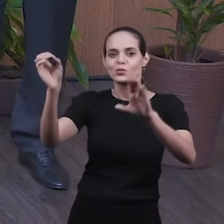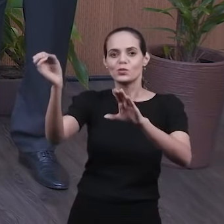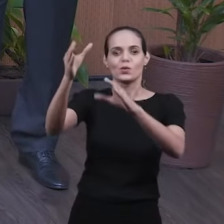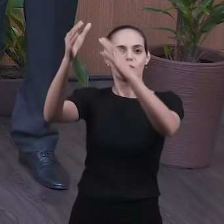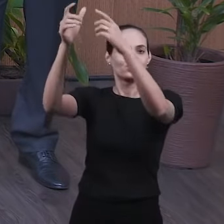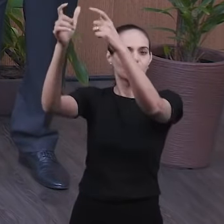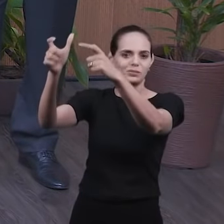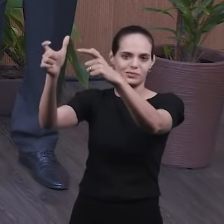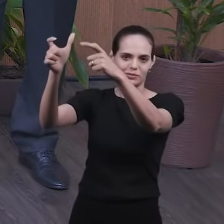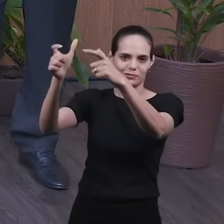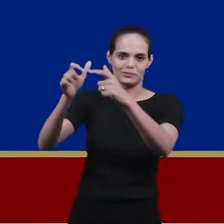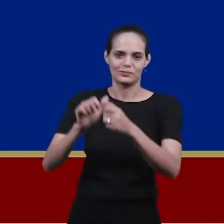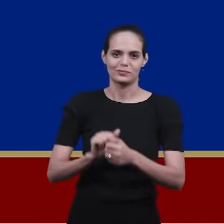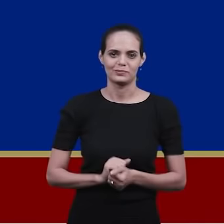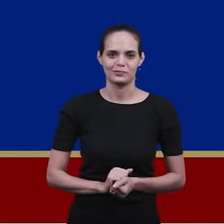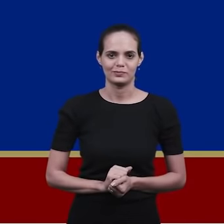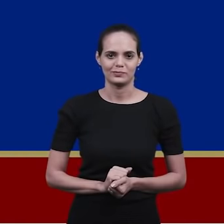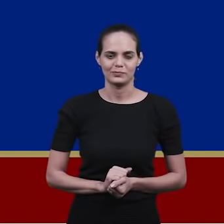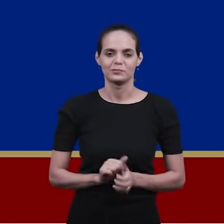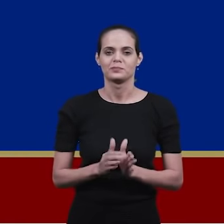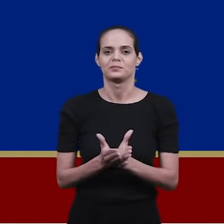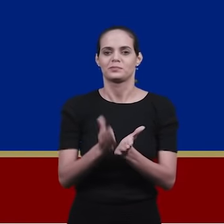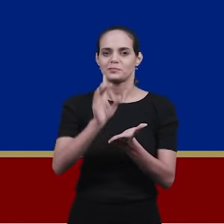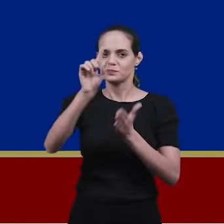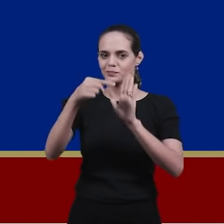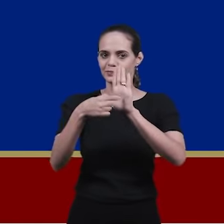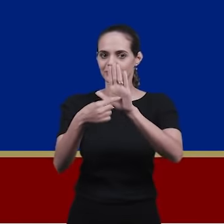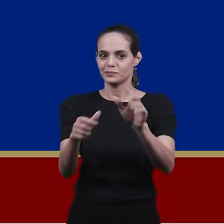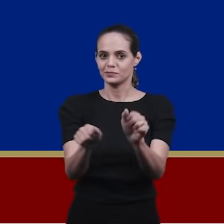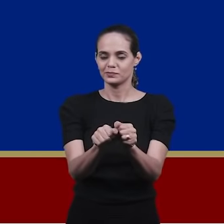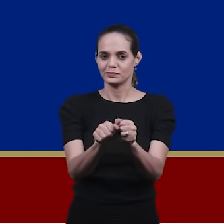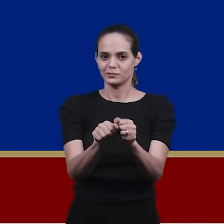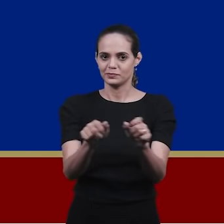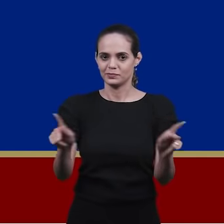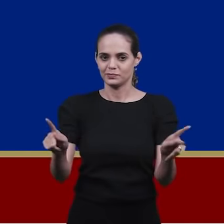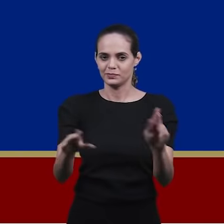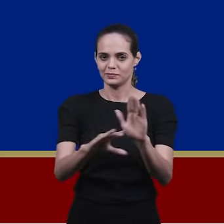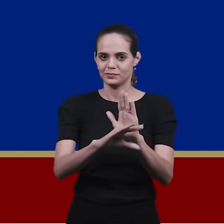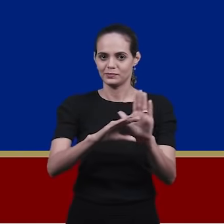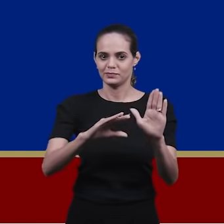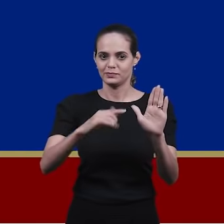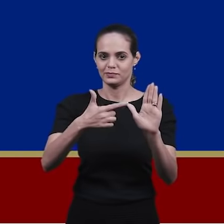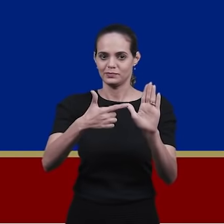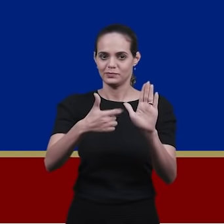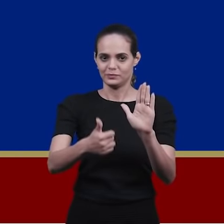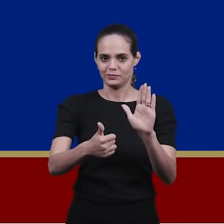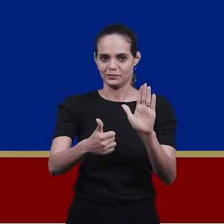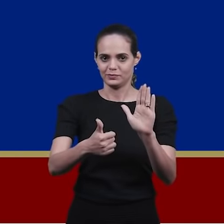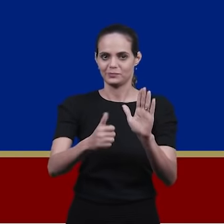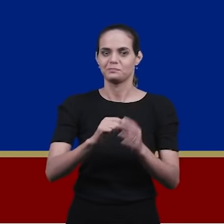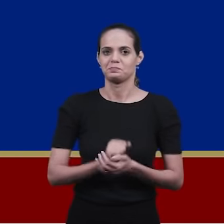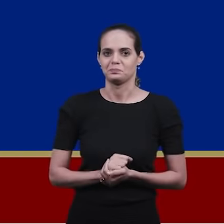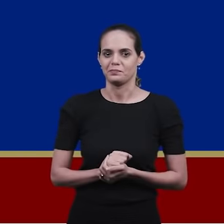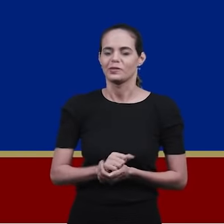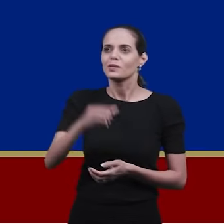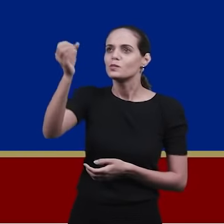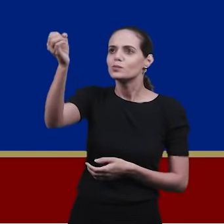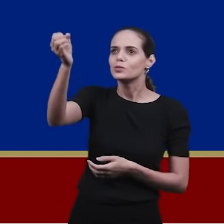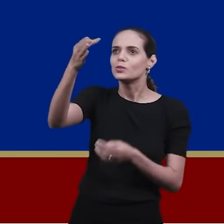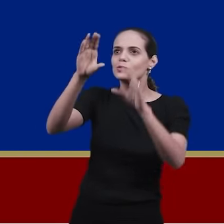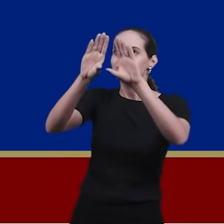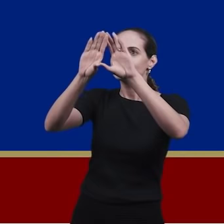Como diz a Bíblia, no Apocalipse capítulo 21, um novo céu e